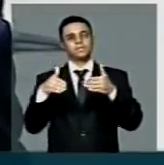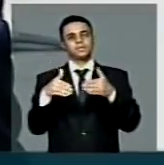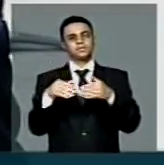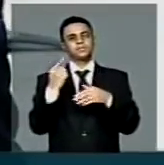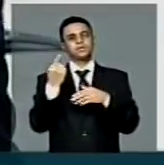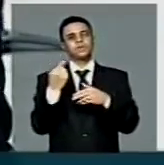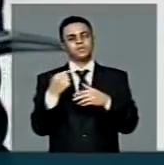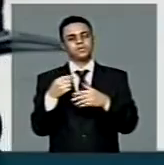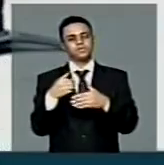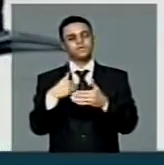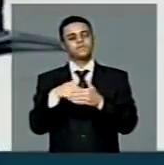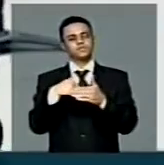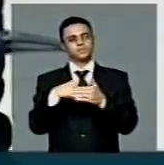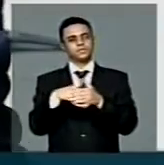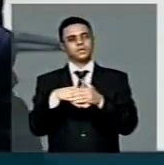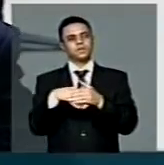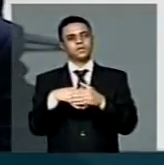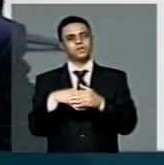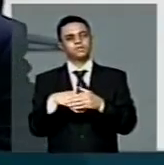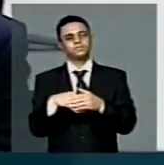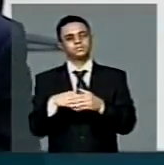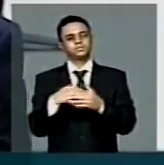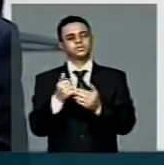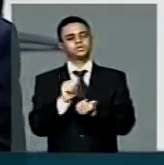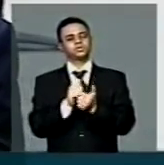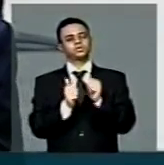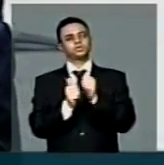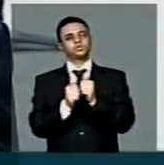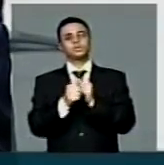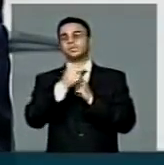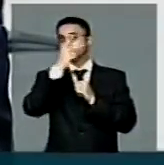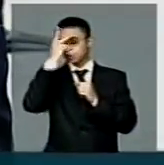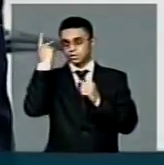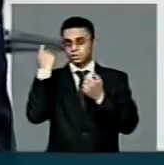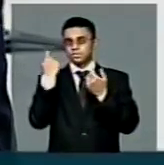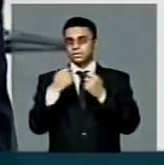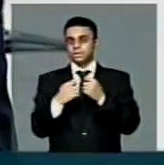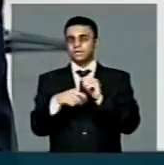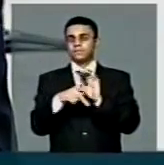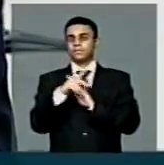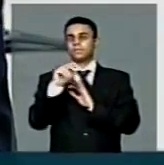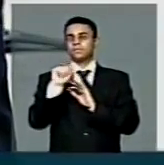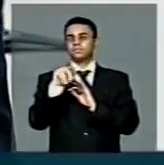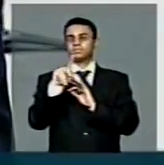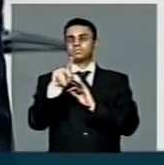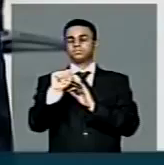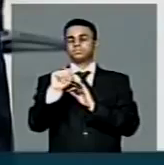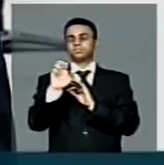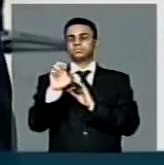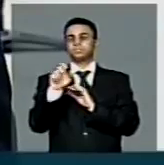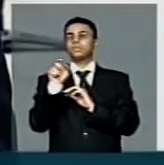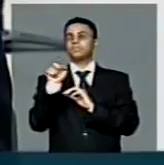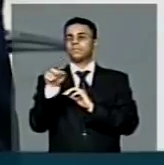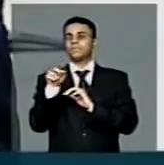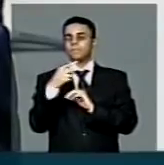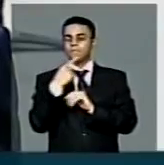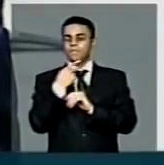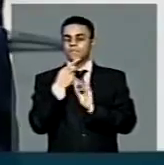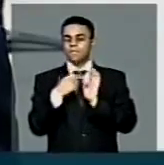futebol beneficente àquelas pessoas tão necessitadas da PAI. Vossa Excelência tem demonstrado